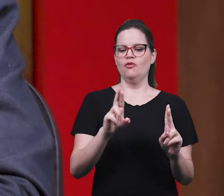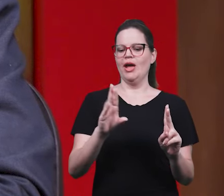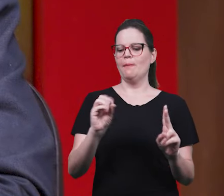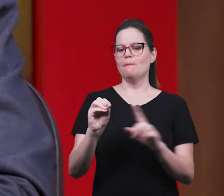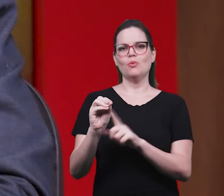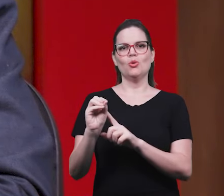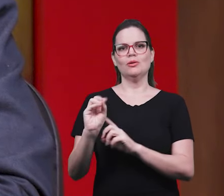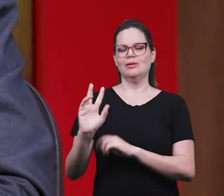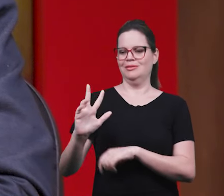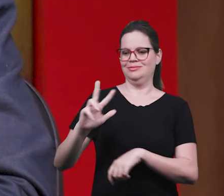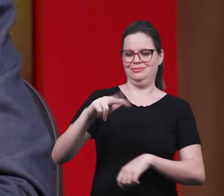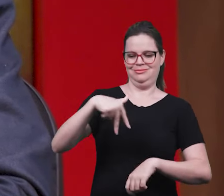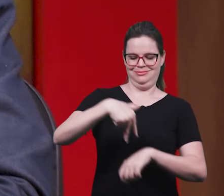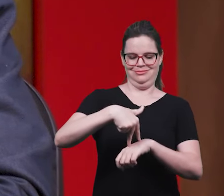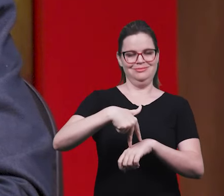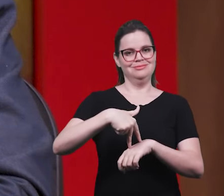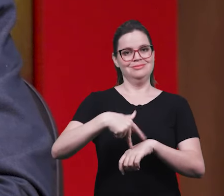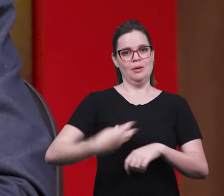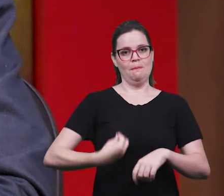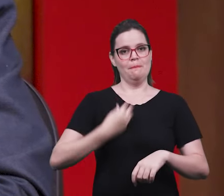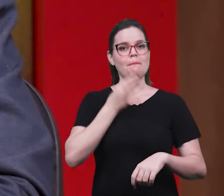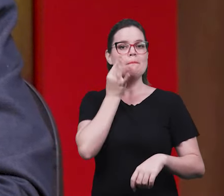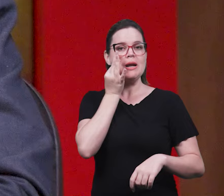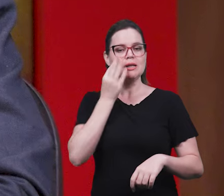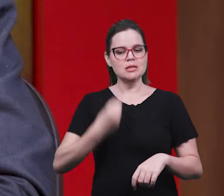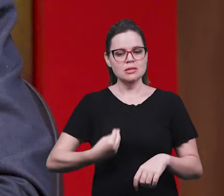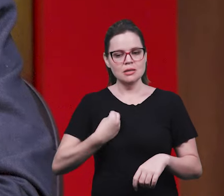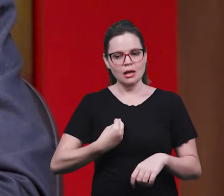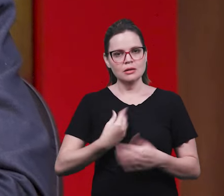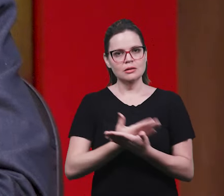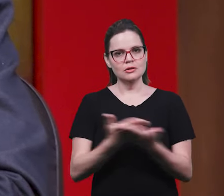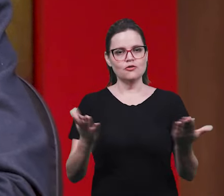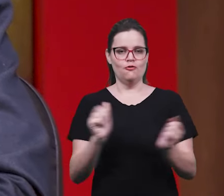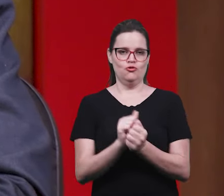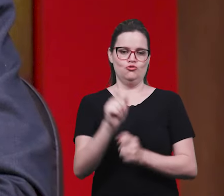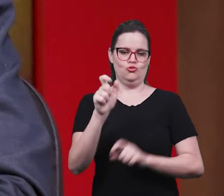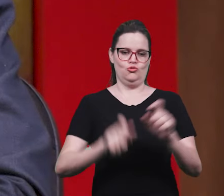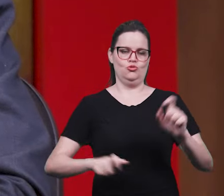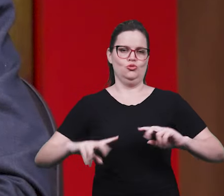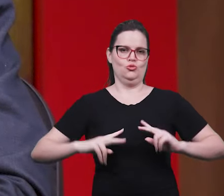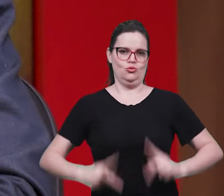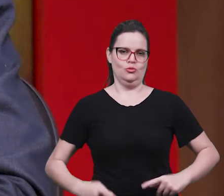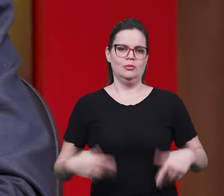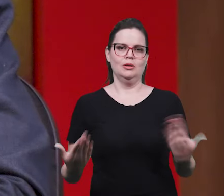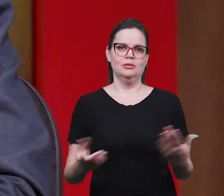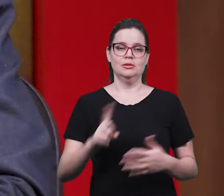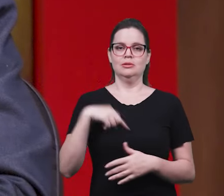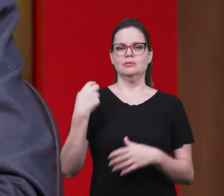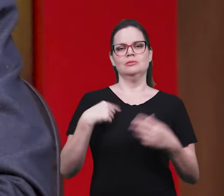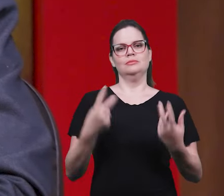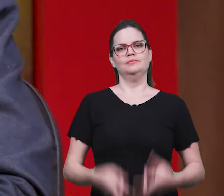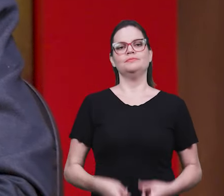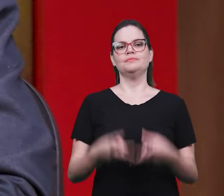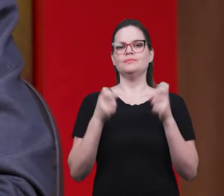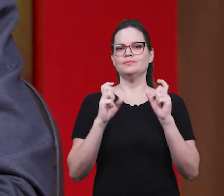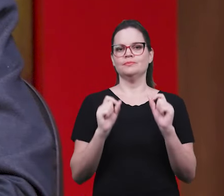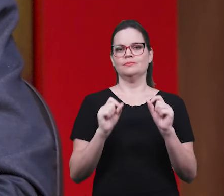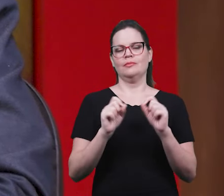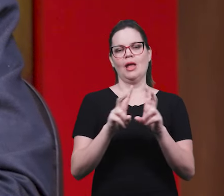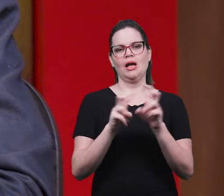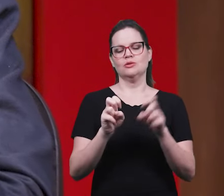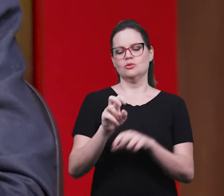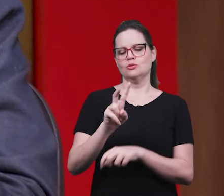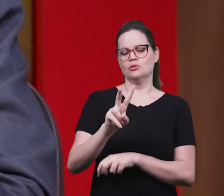né, até nós. O Verbo se fez carne e habitou entre nós. Então, a gente observa, né, pastor Gil, essa questão do Verbo,